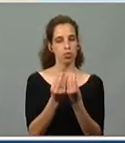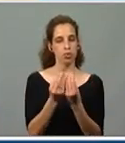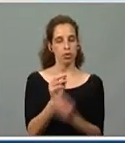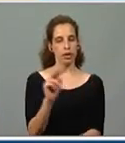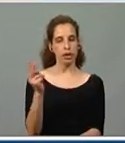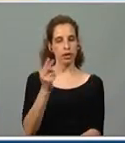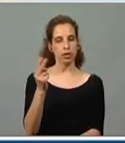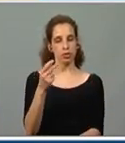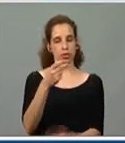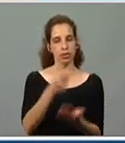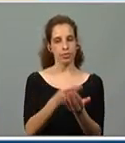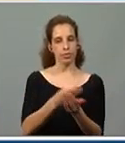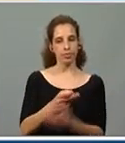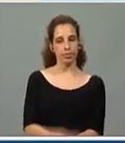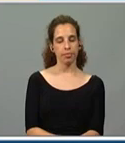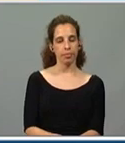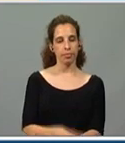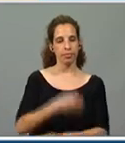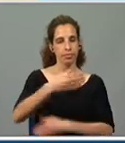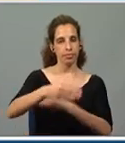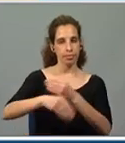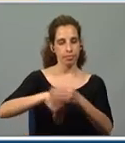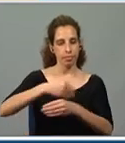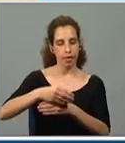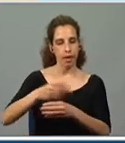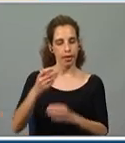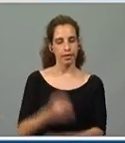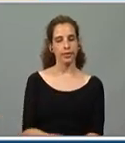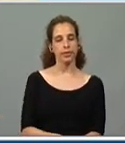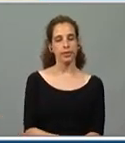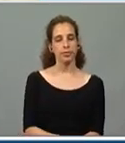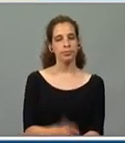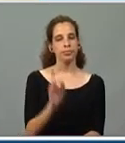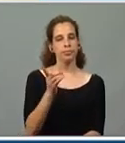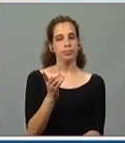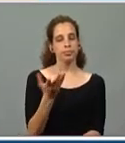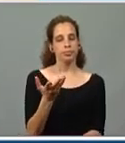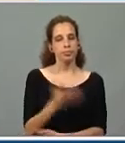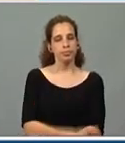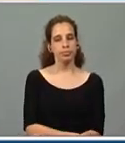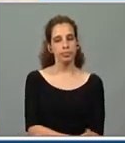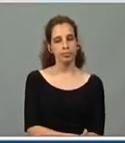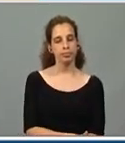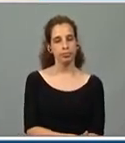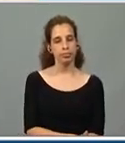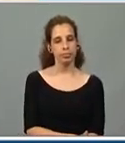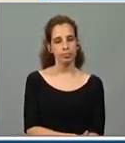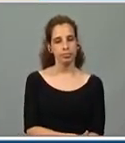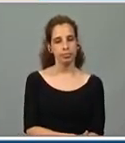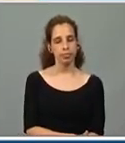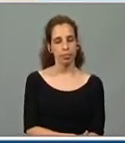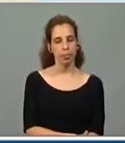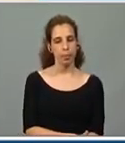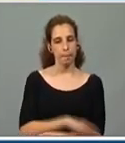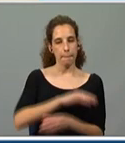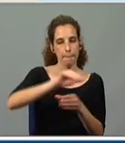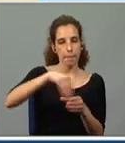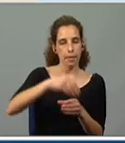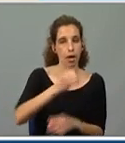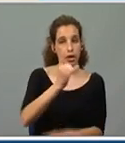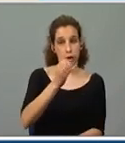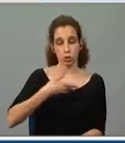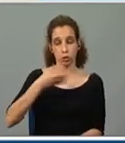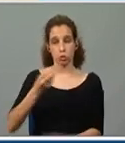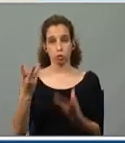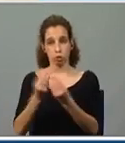as duas amostras. Vamos proceder à mistura. Reparem, neste momento temos então a mistura do iodo